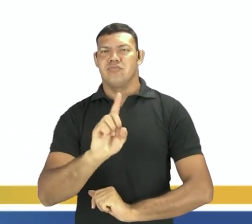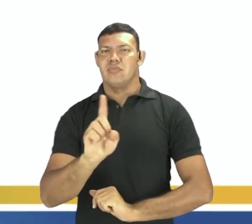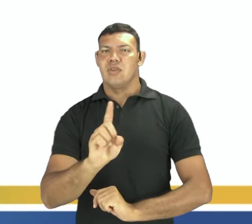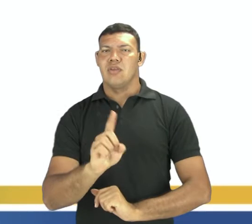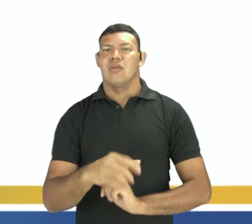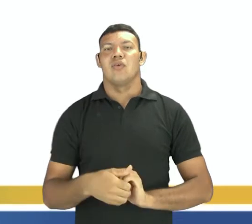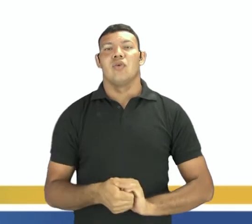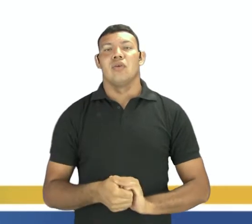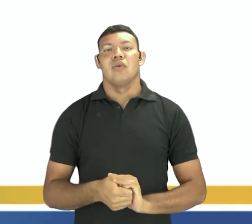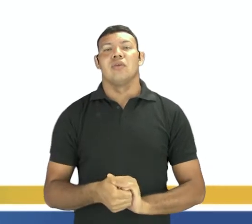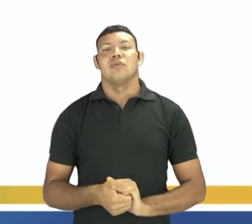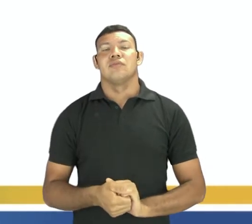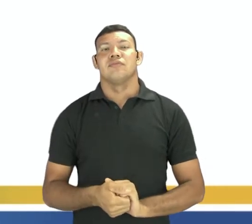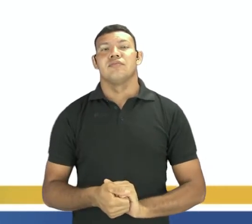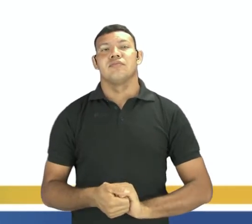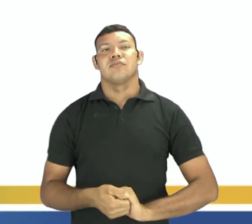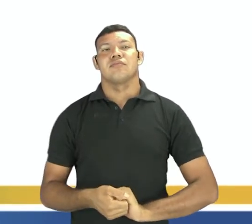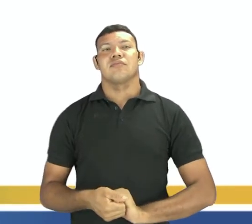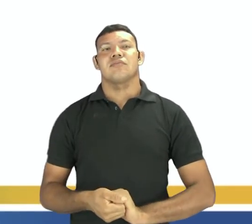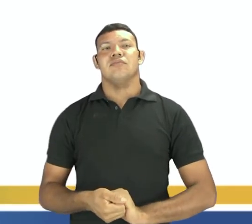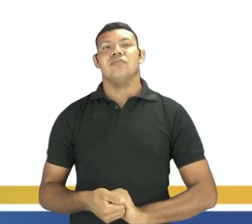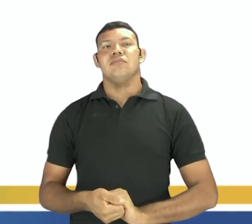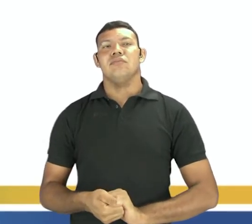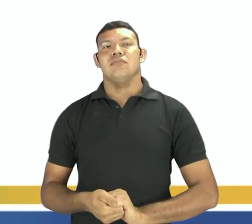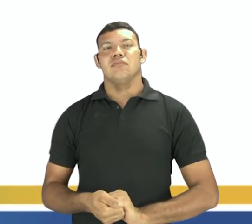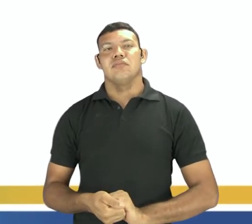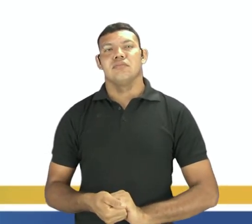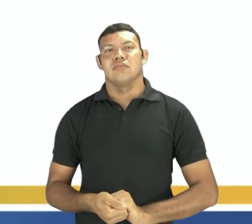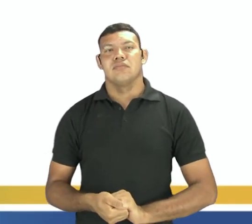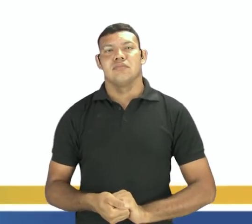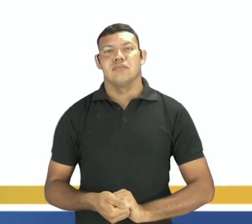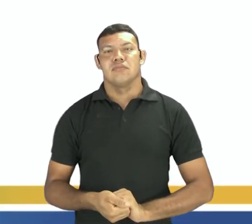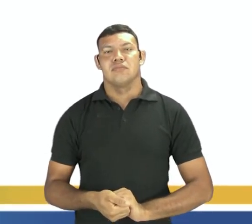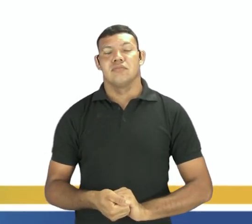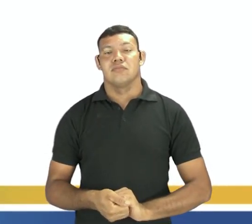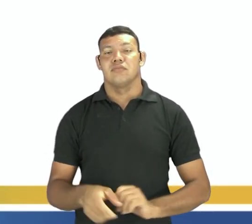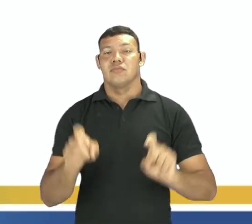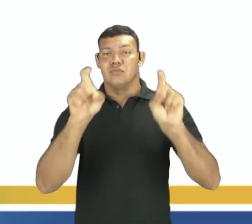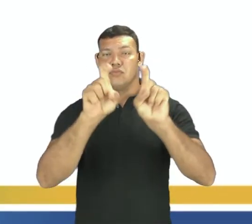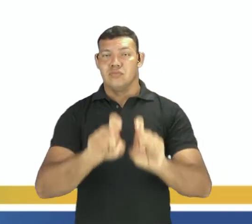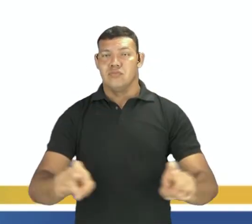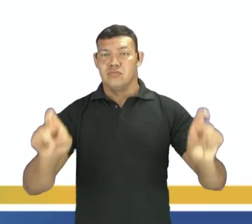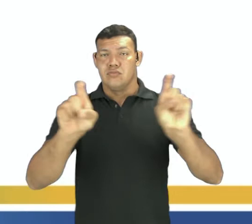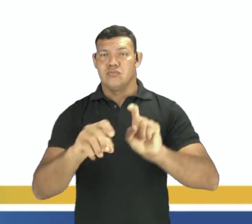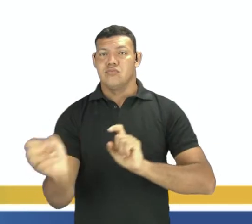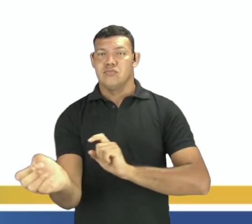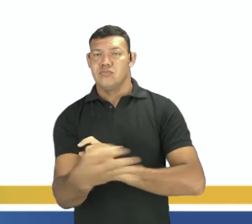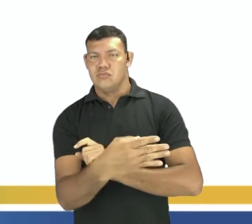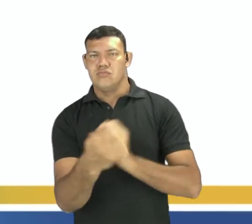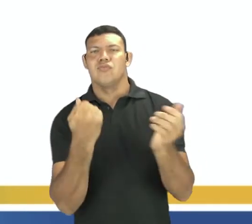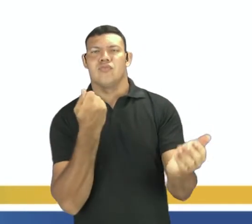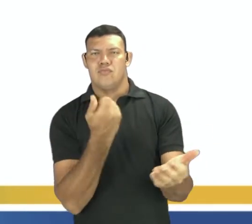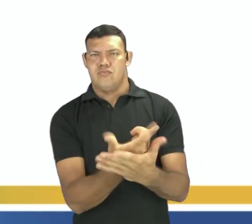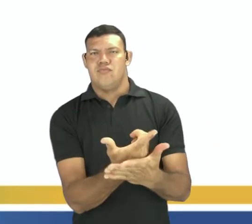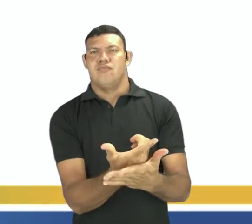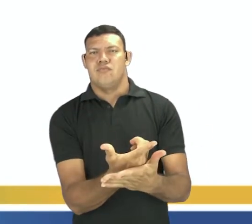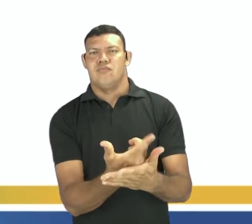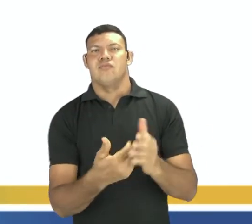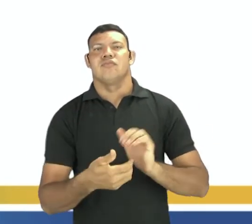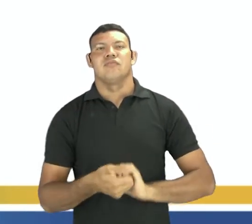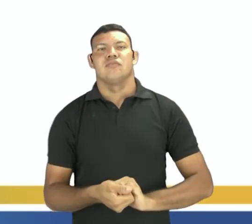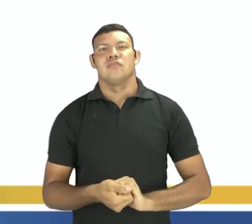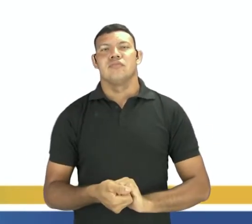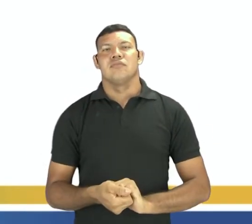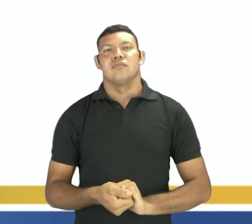a ação. A new Apple computer was bought. O novo computador da Apple foi comprado. Opcional, by